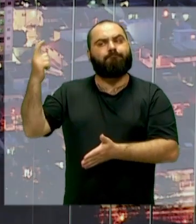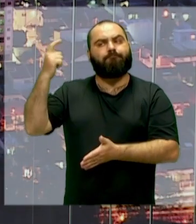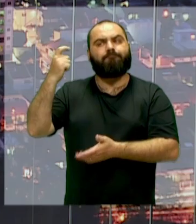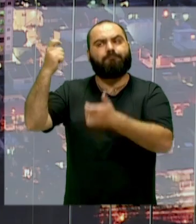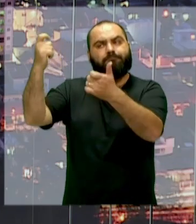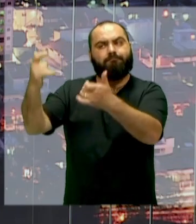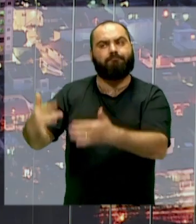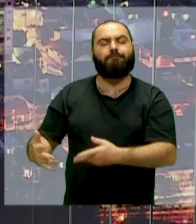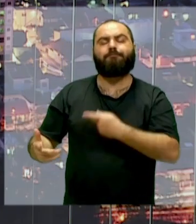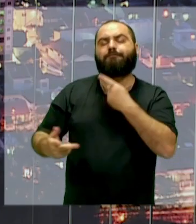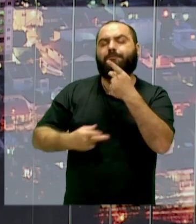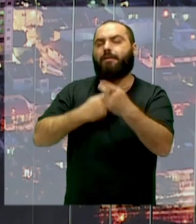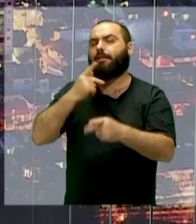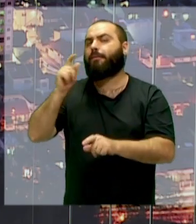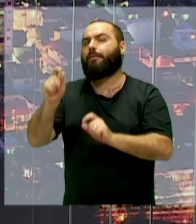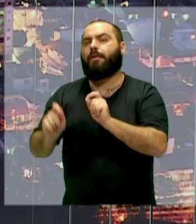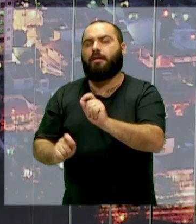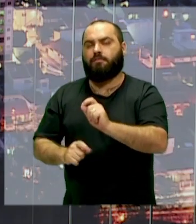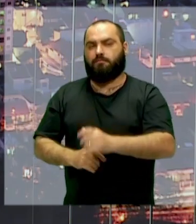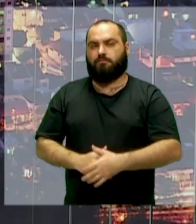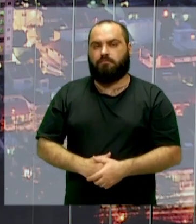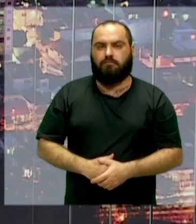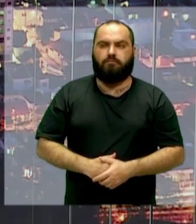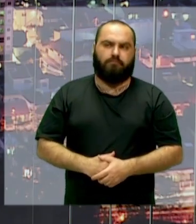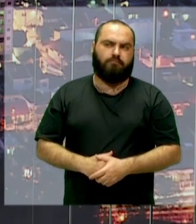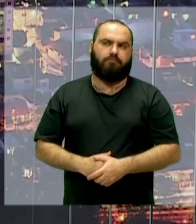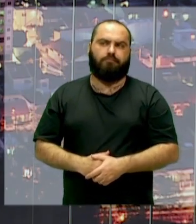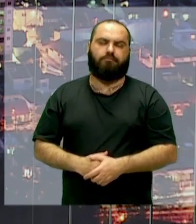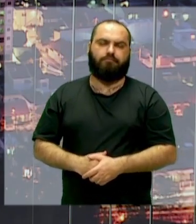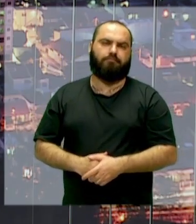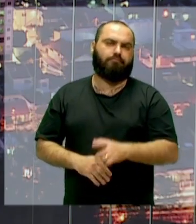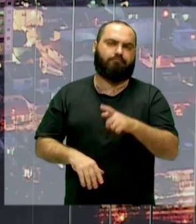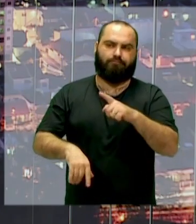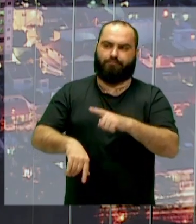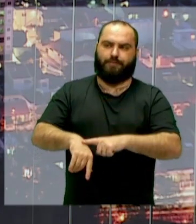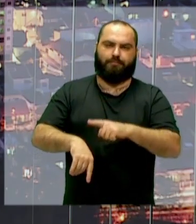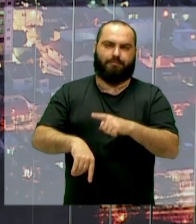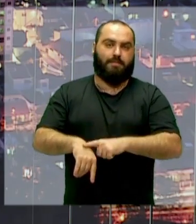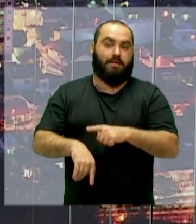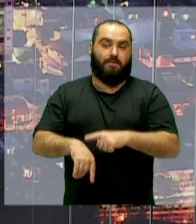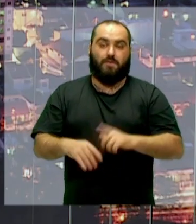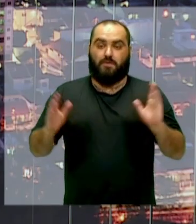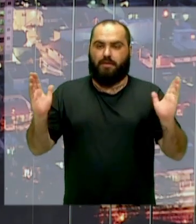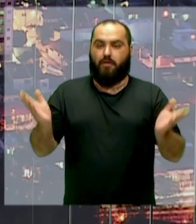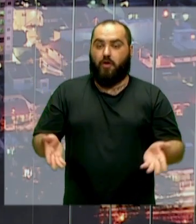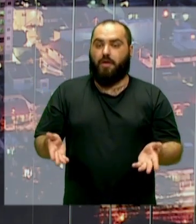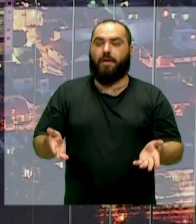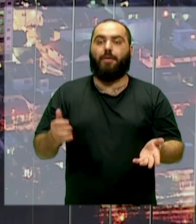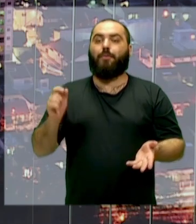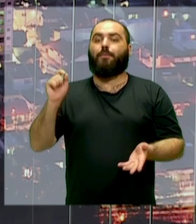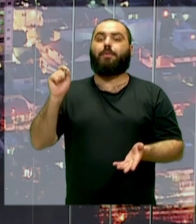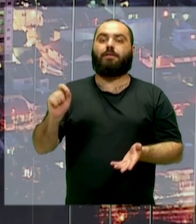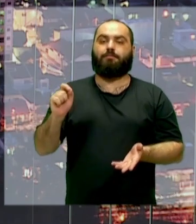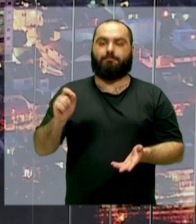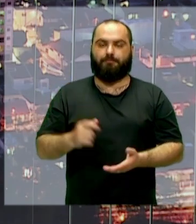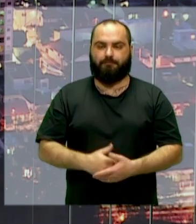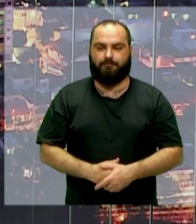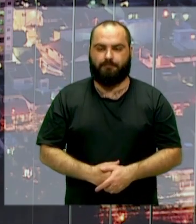que tá muito em moda né não é em moda infelizmente né mas pra